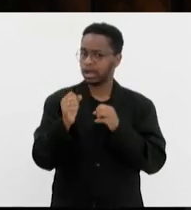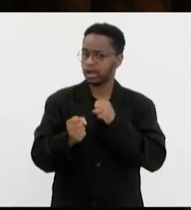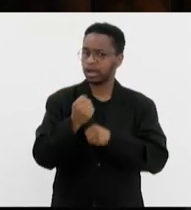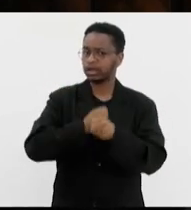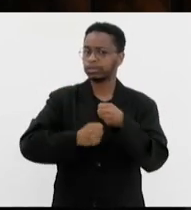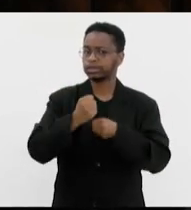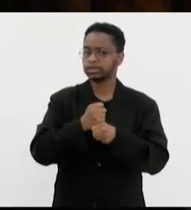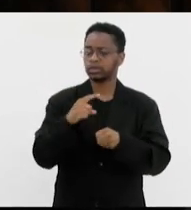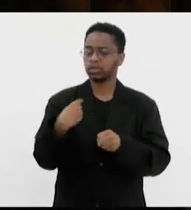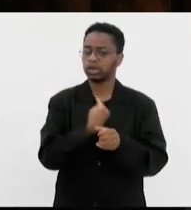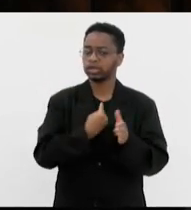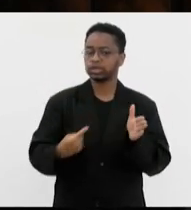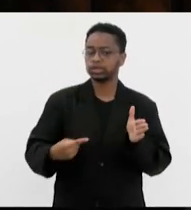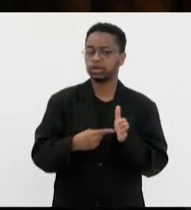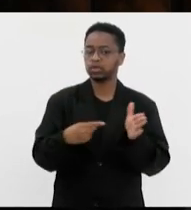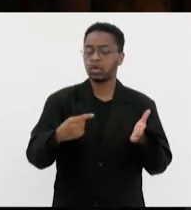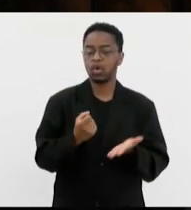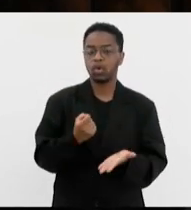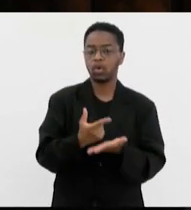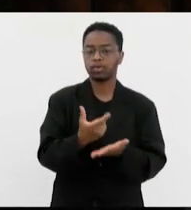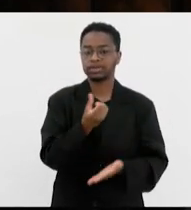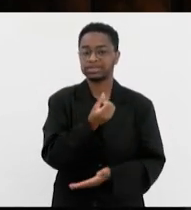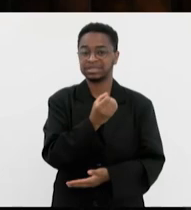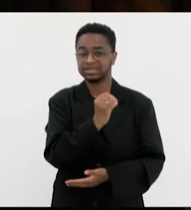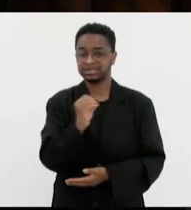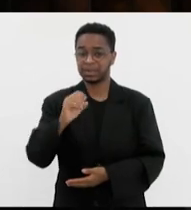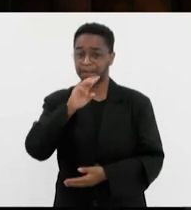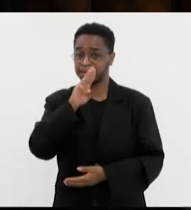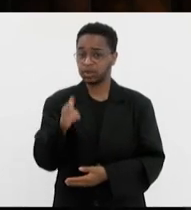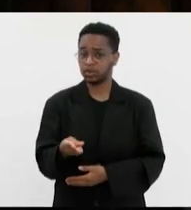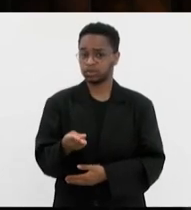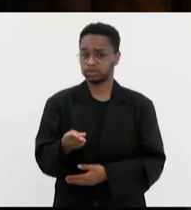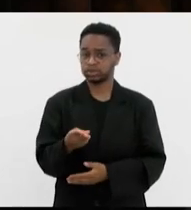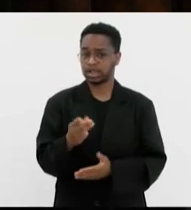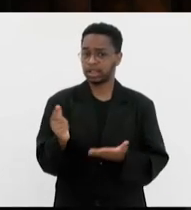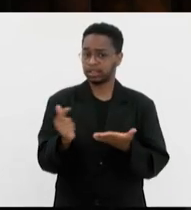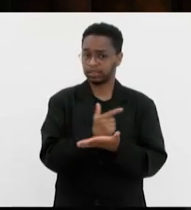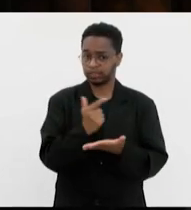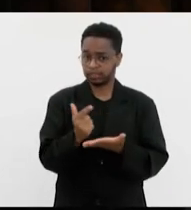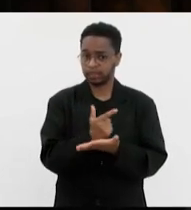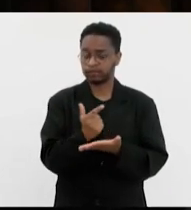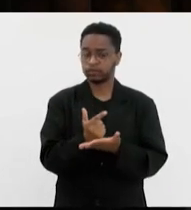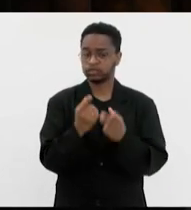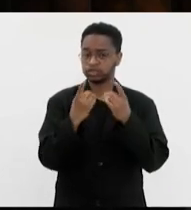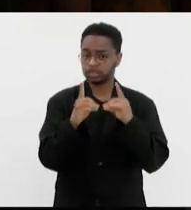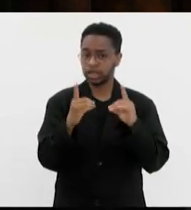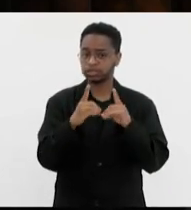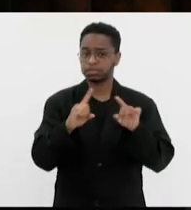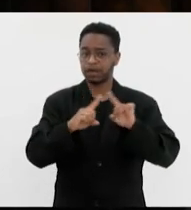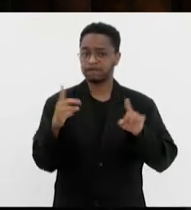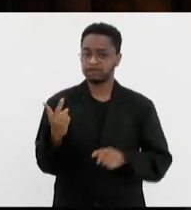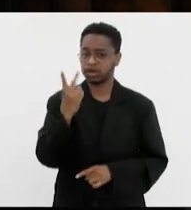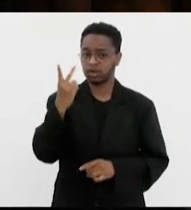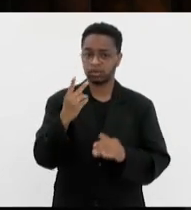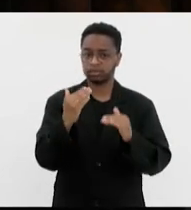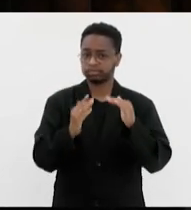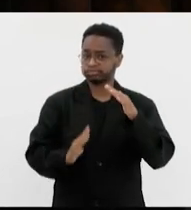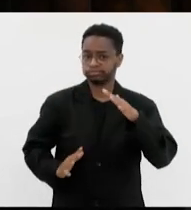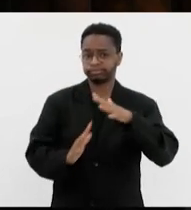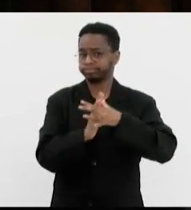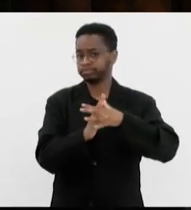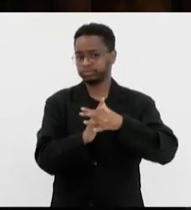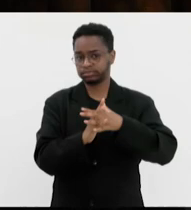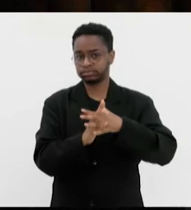uma compra de 600 milhões em livros paradidáticos com preços muito acima do